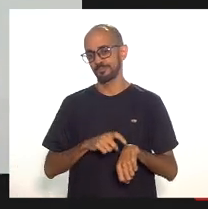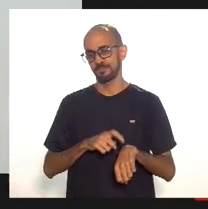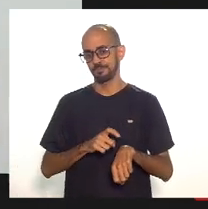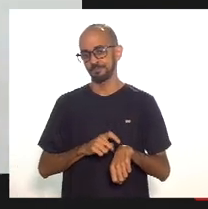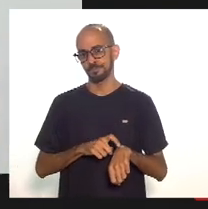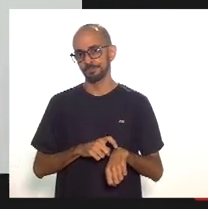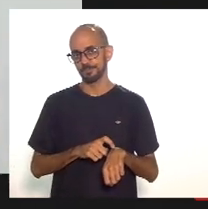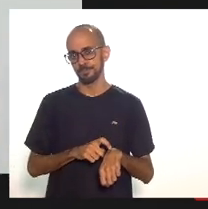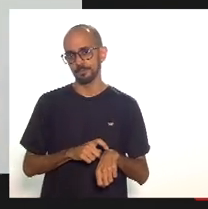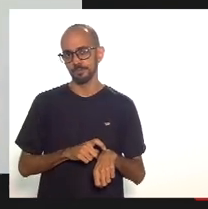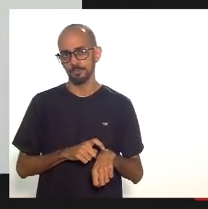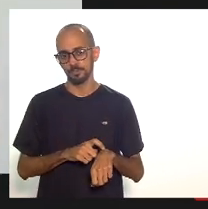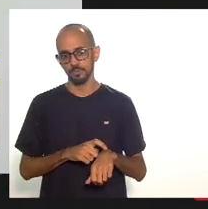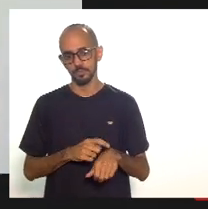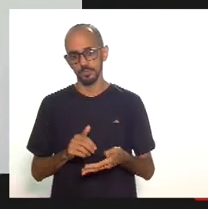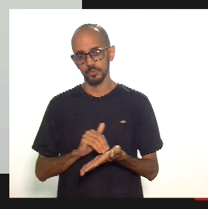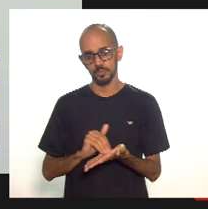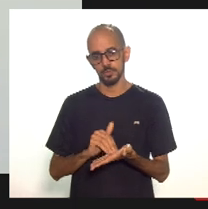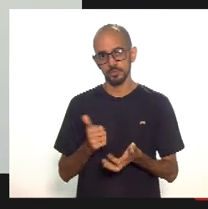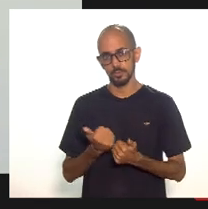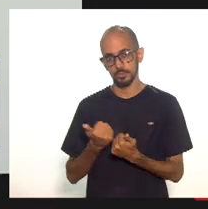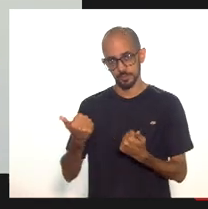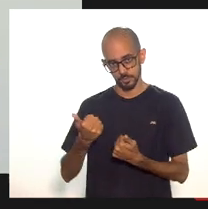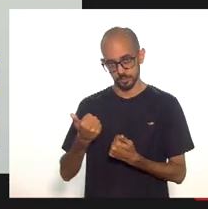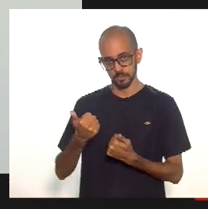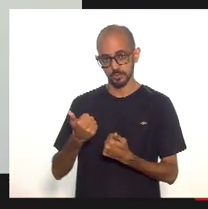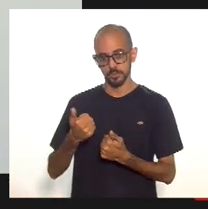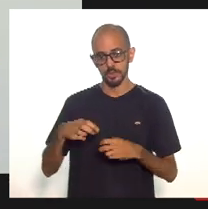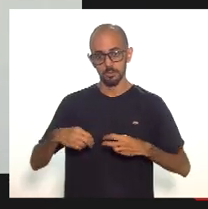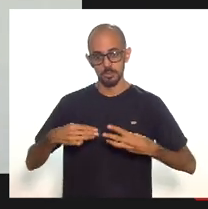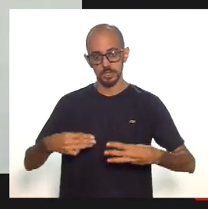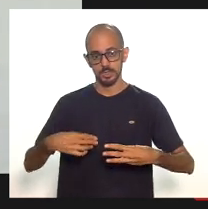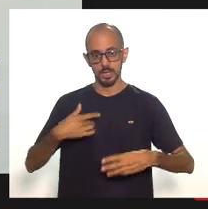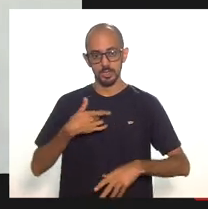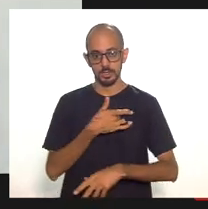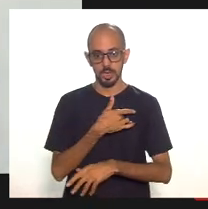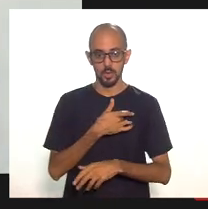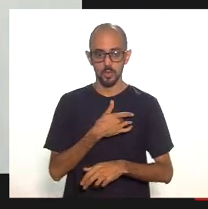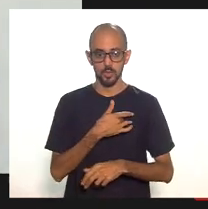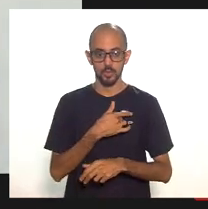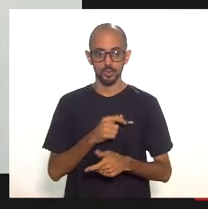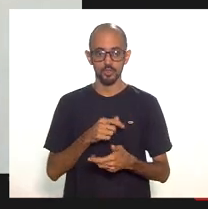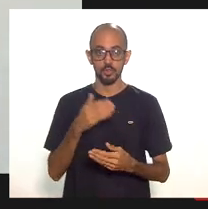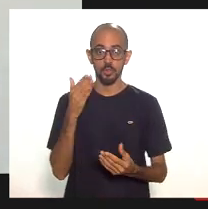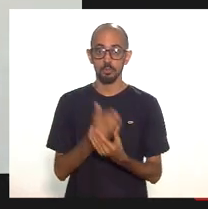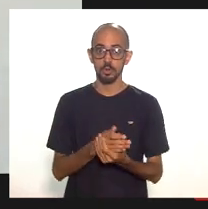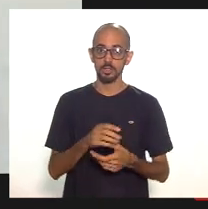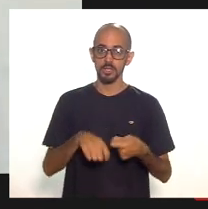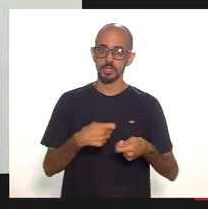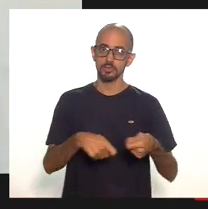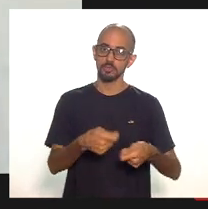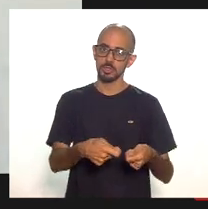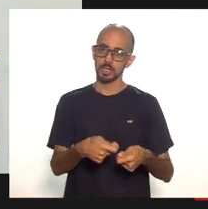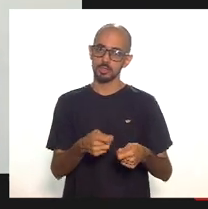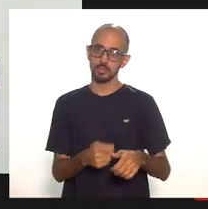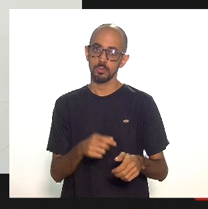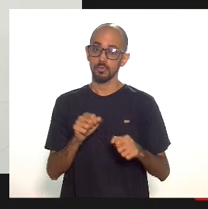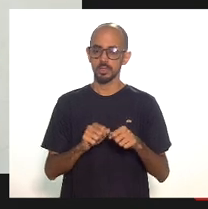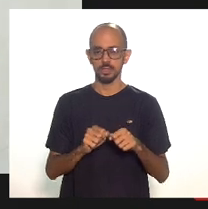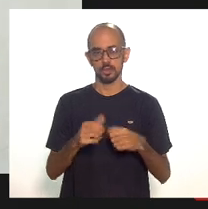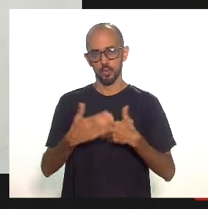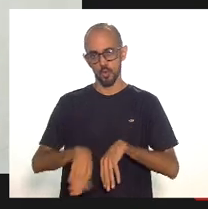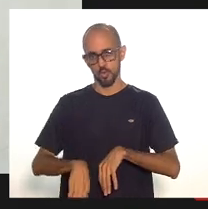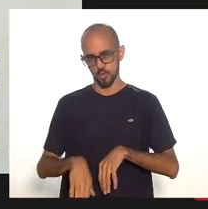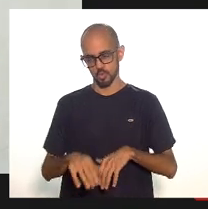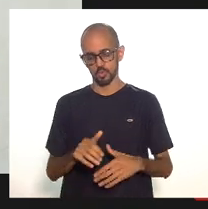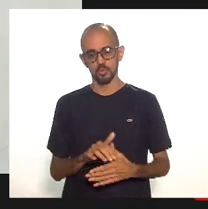da superintendência do Ministério da Saúde, né, no Estado, nenhum processo administrativo visando a abertura de concurso público, né,